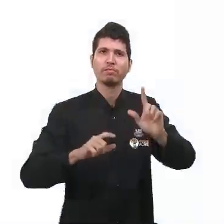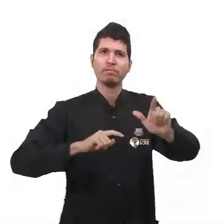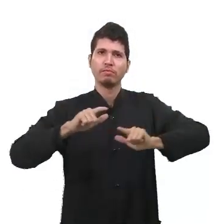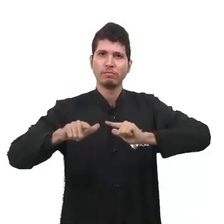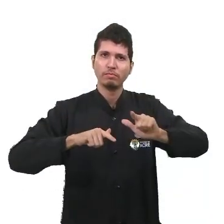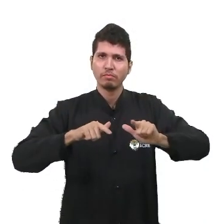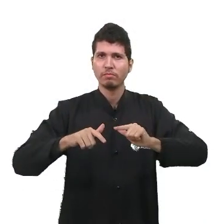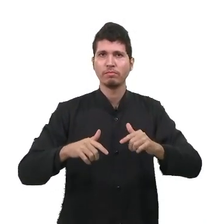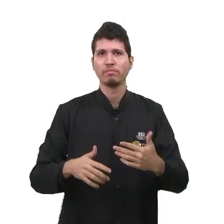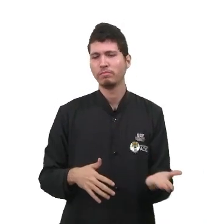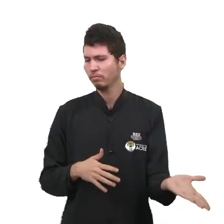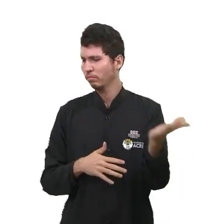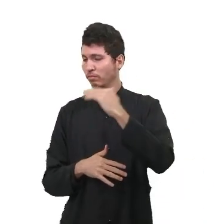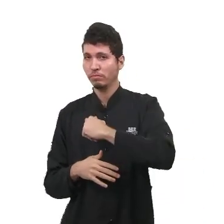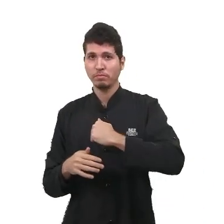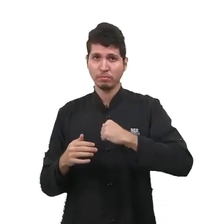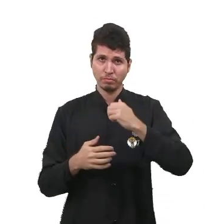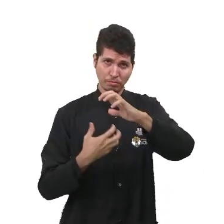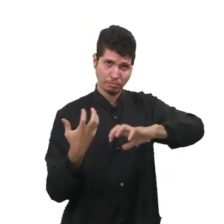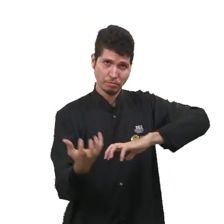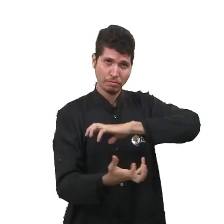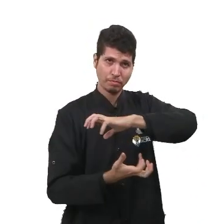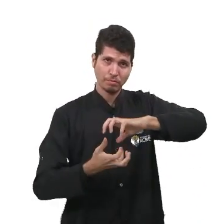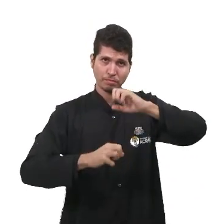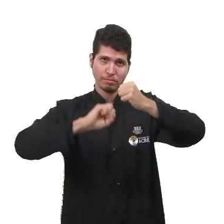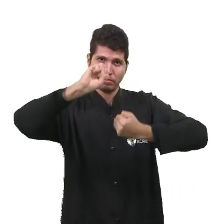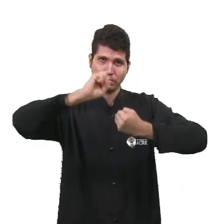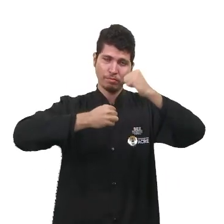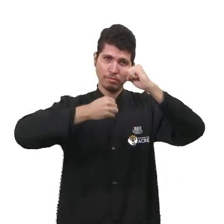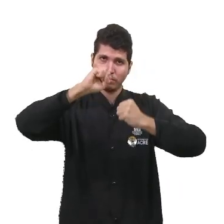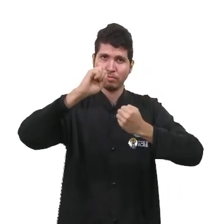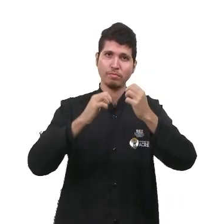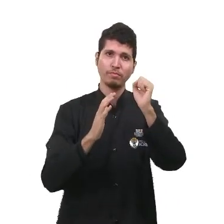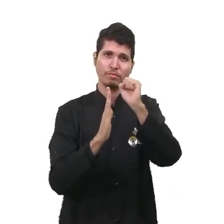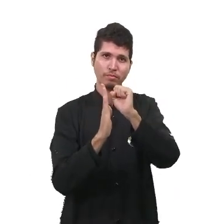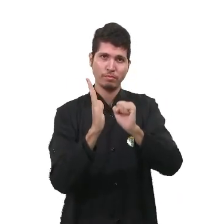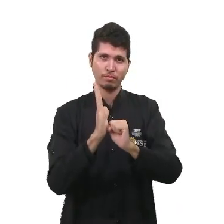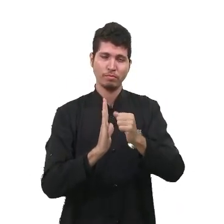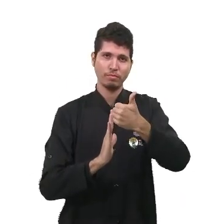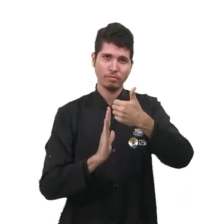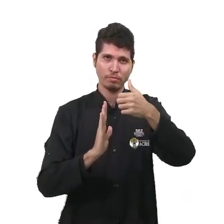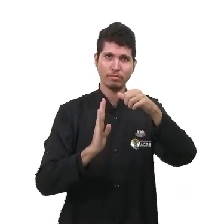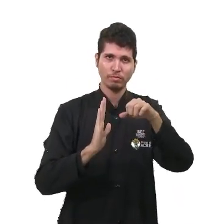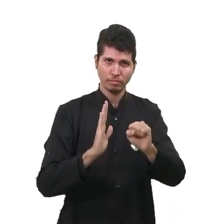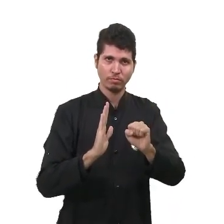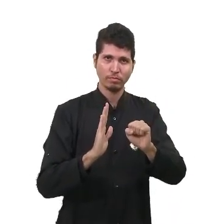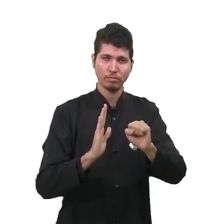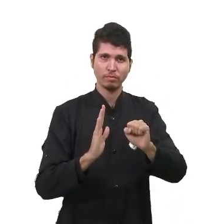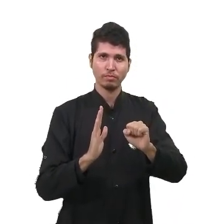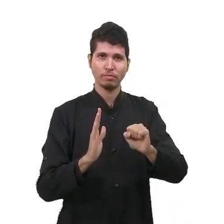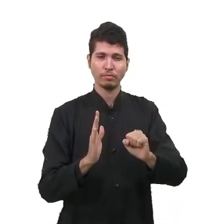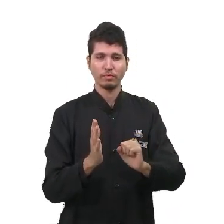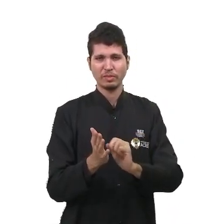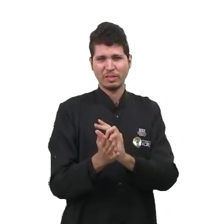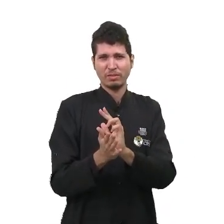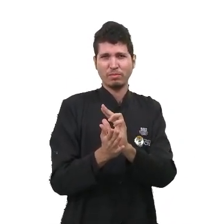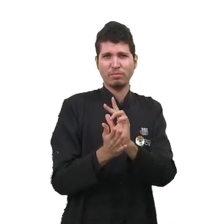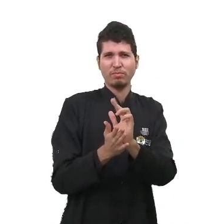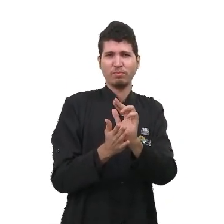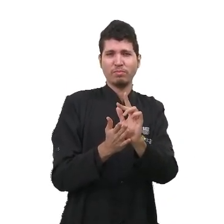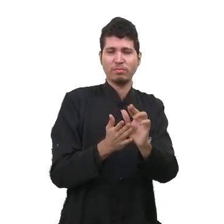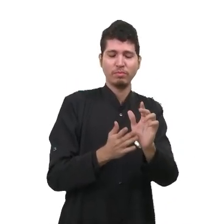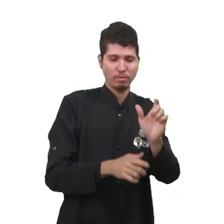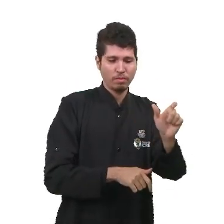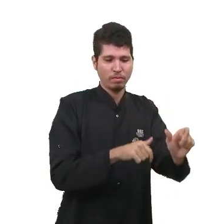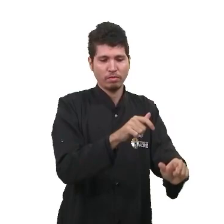comigo. Com a Revolução Industrial, lá no século XVIII, muitos trabalhadores saíram do campo.